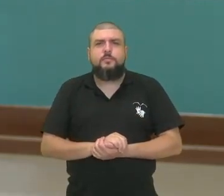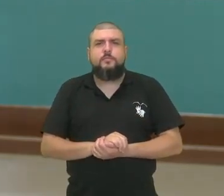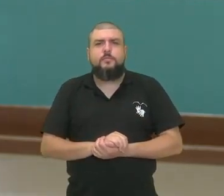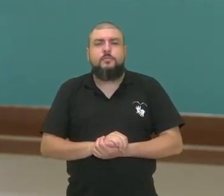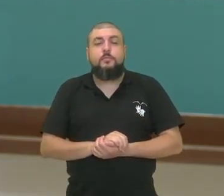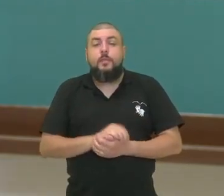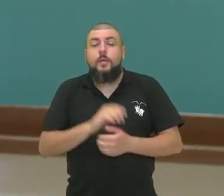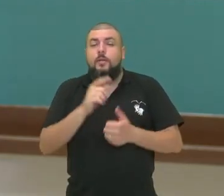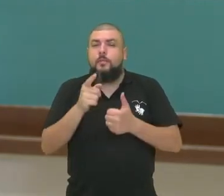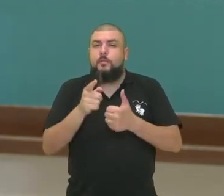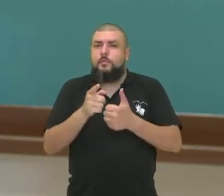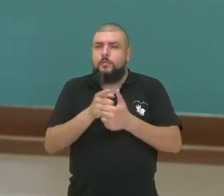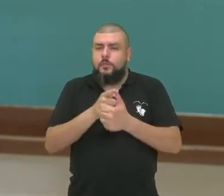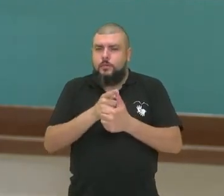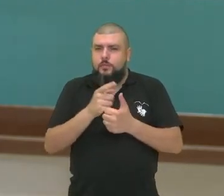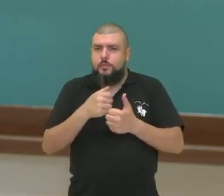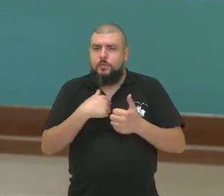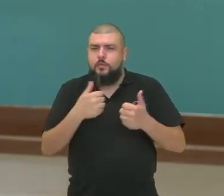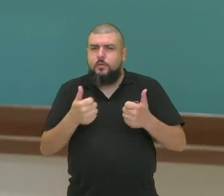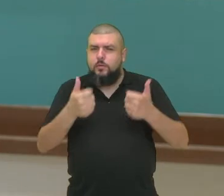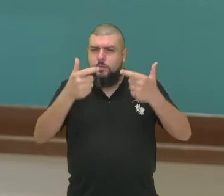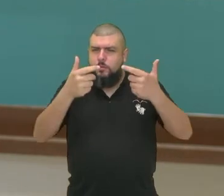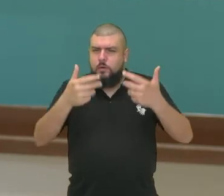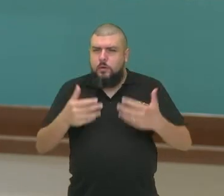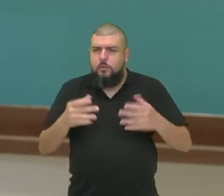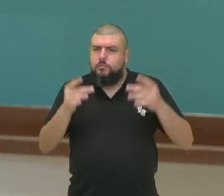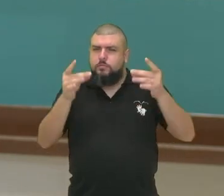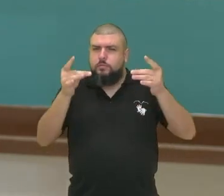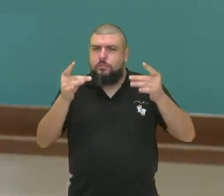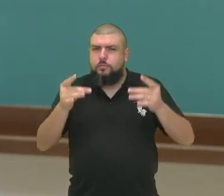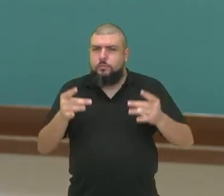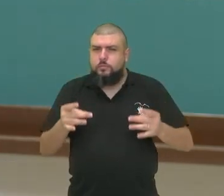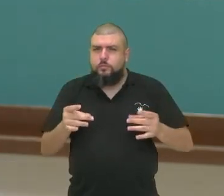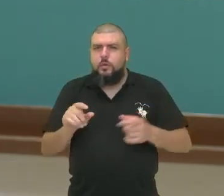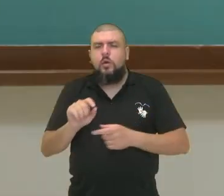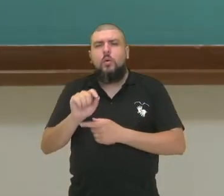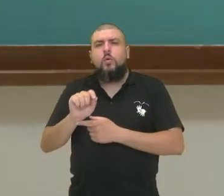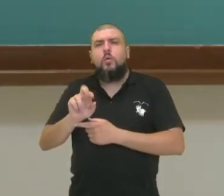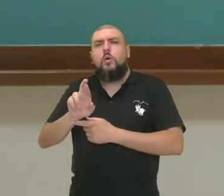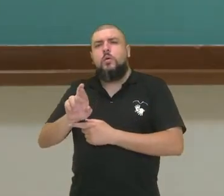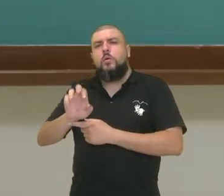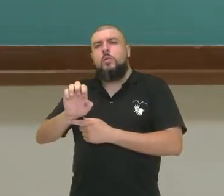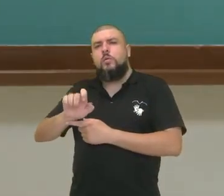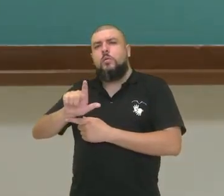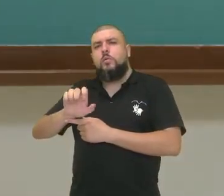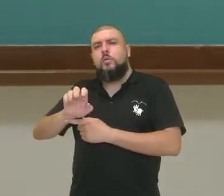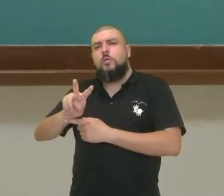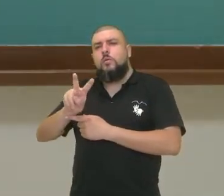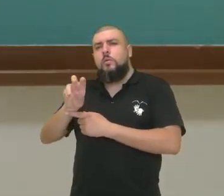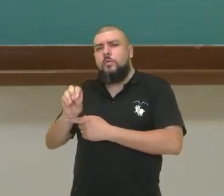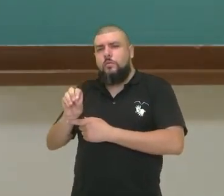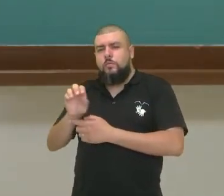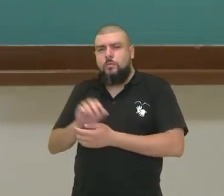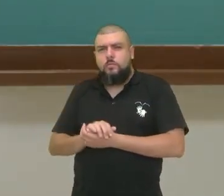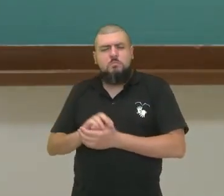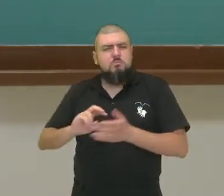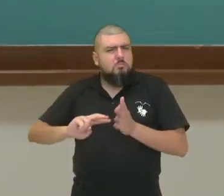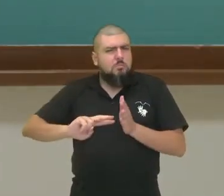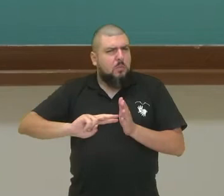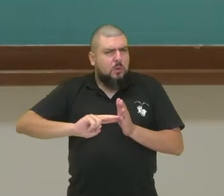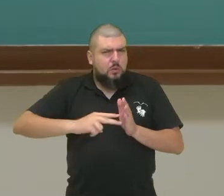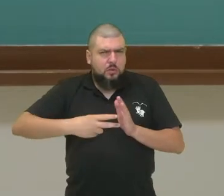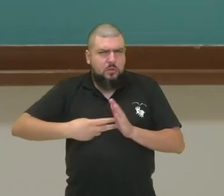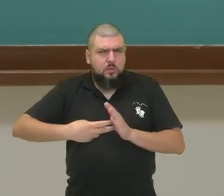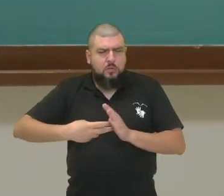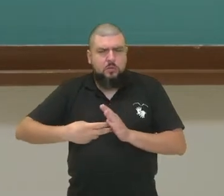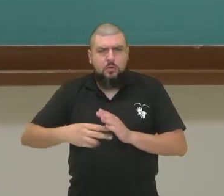explicar de uma maneira mais detalhada o que é o relevo. Então, lembrando, o relevo, ele se trata então das